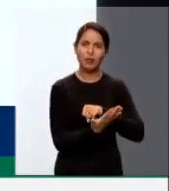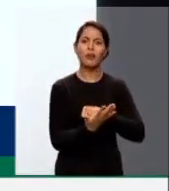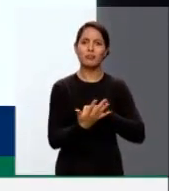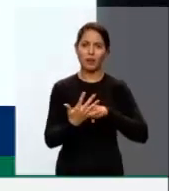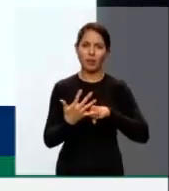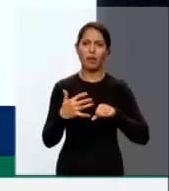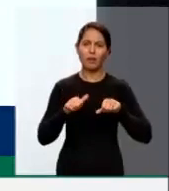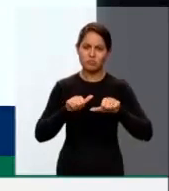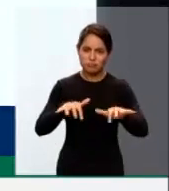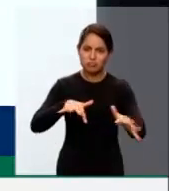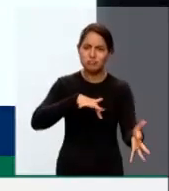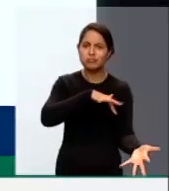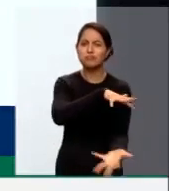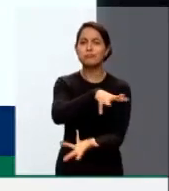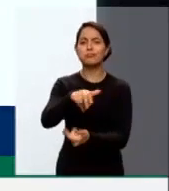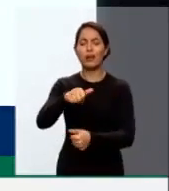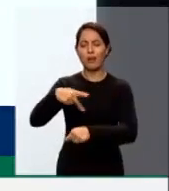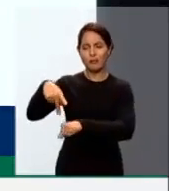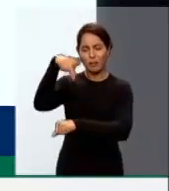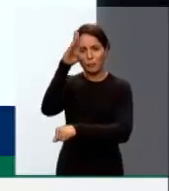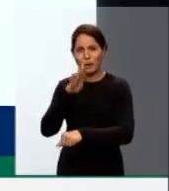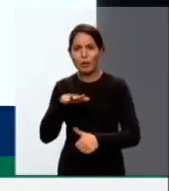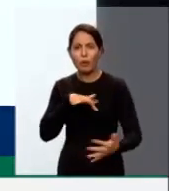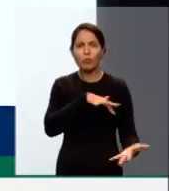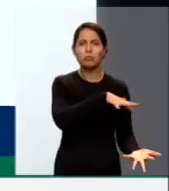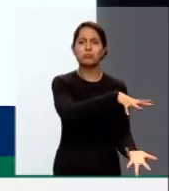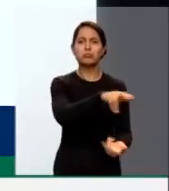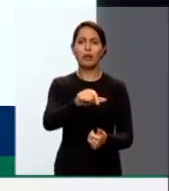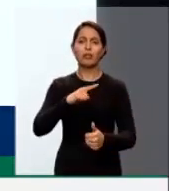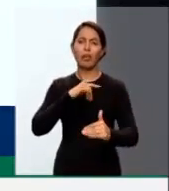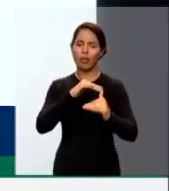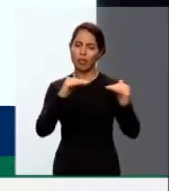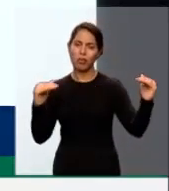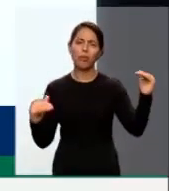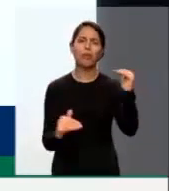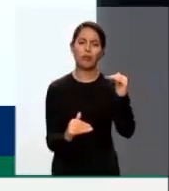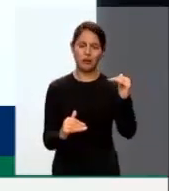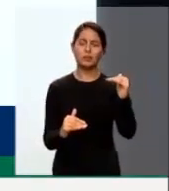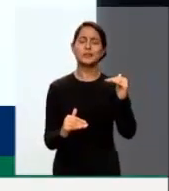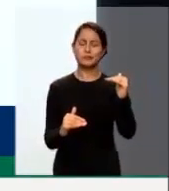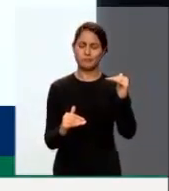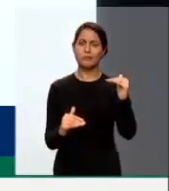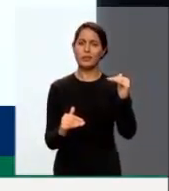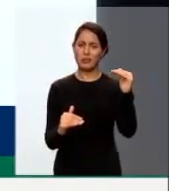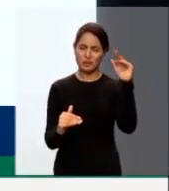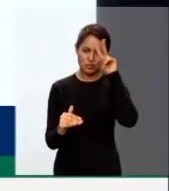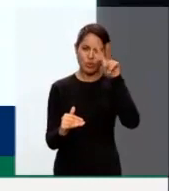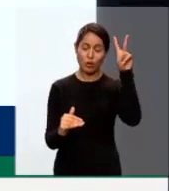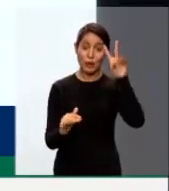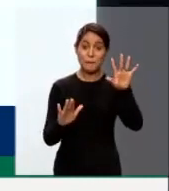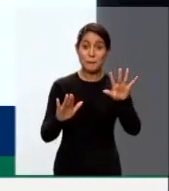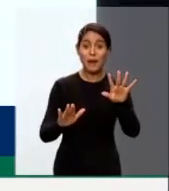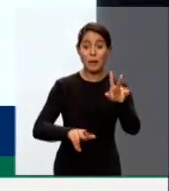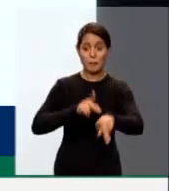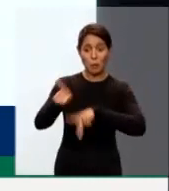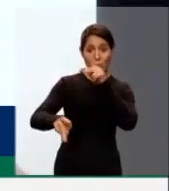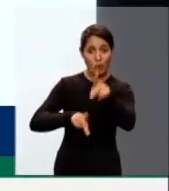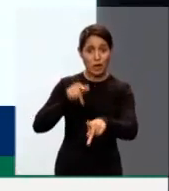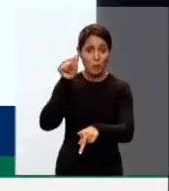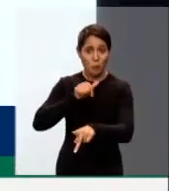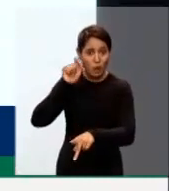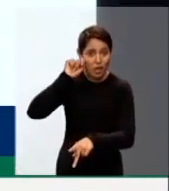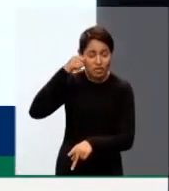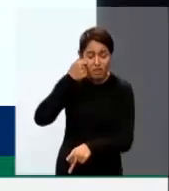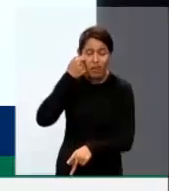e o mundo, ela aprofunda desigualdades históricas que vivenciadas no corpo das mulheres negras. A